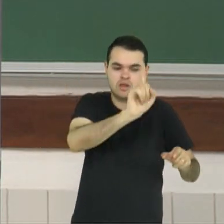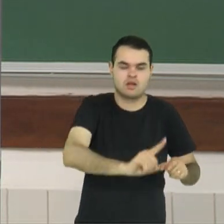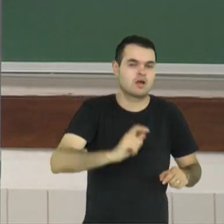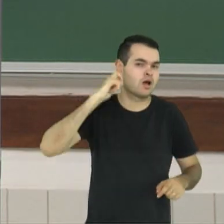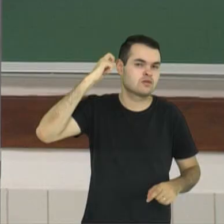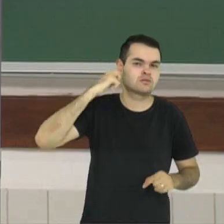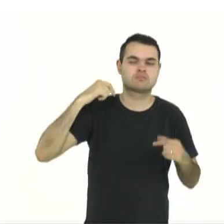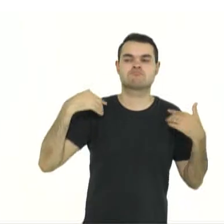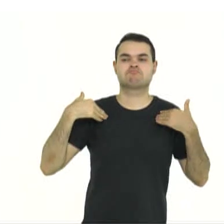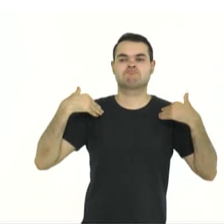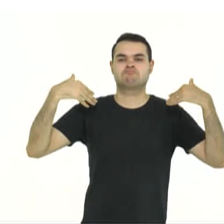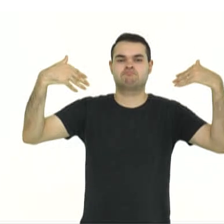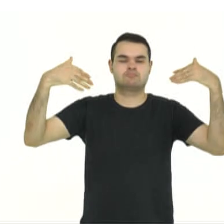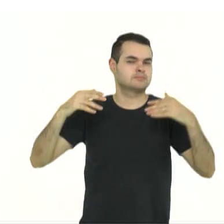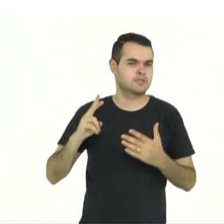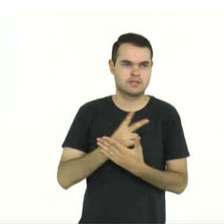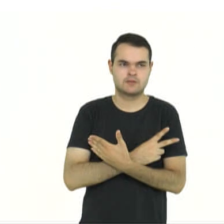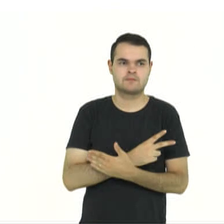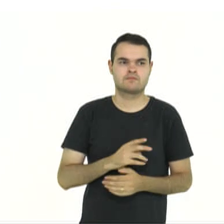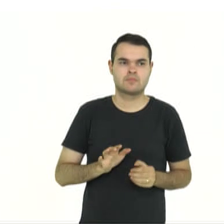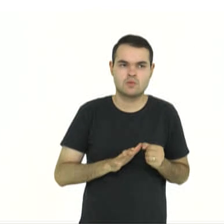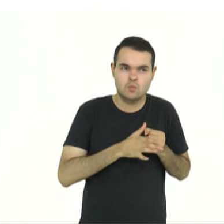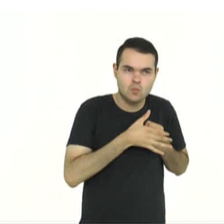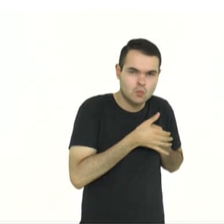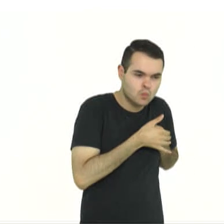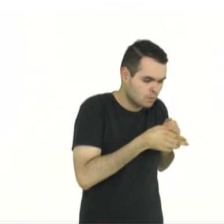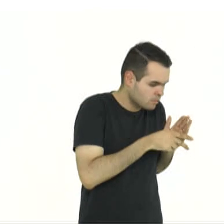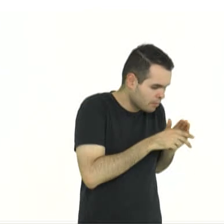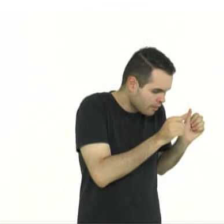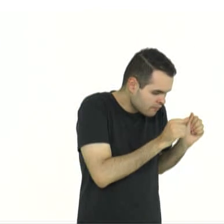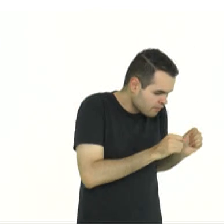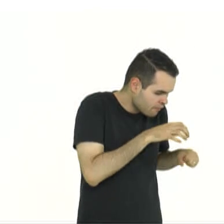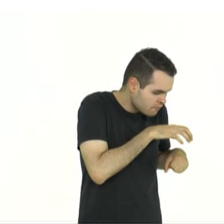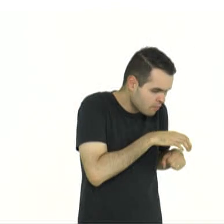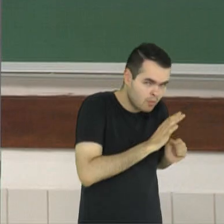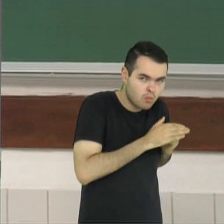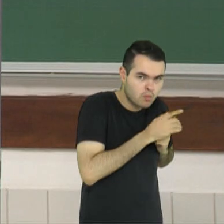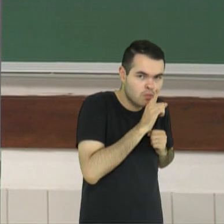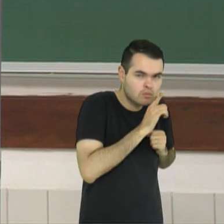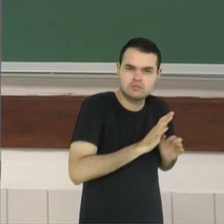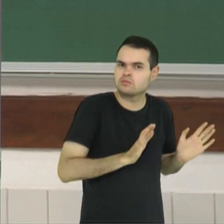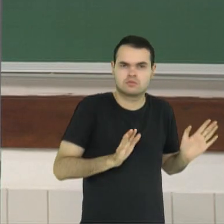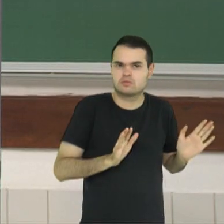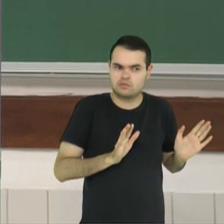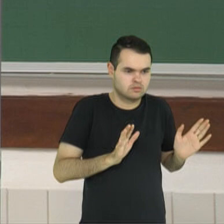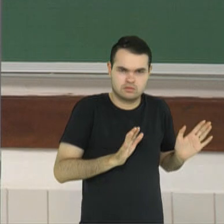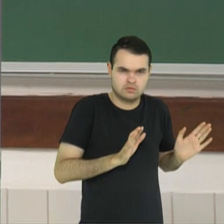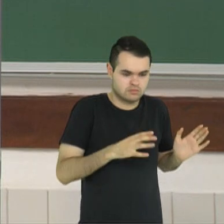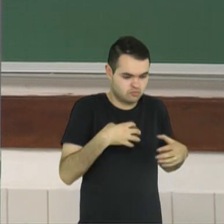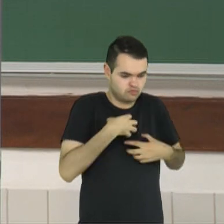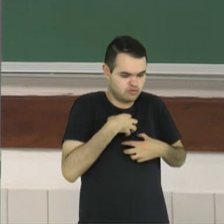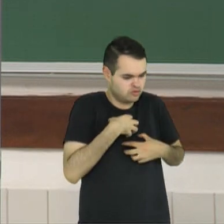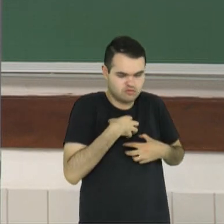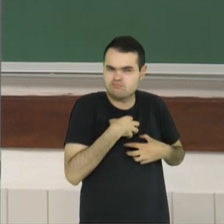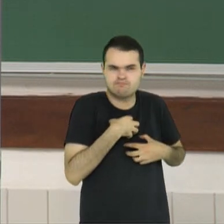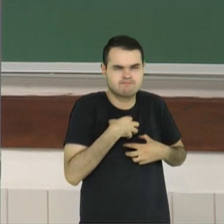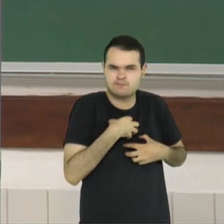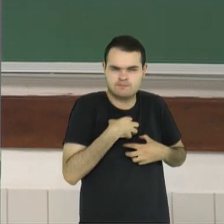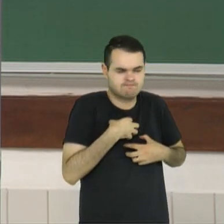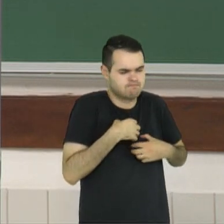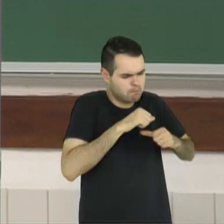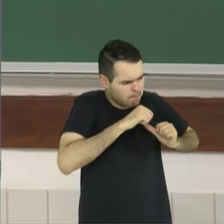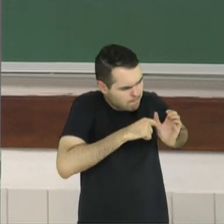então essa aqui está errada. Camufla o aspecto plástico da sua montagem? De jeito nenhum. A performance, gente, ela escracha,